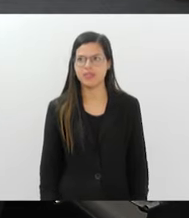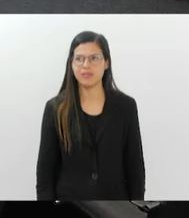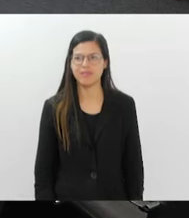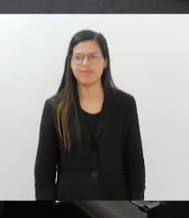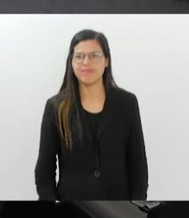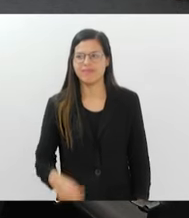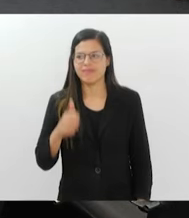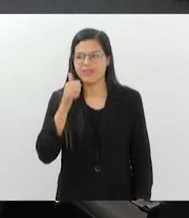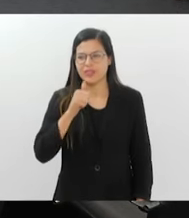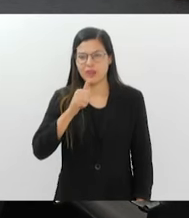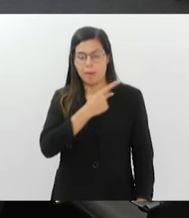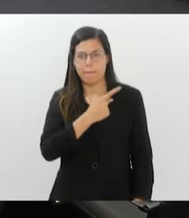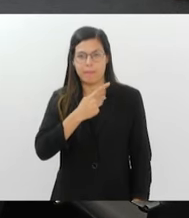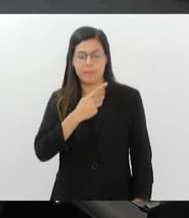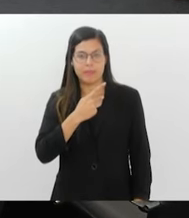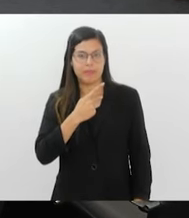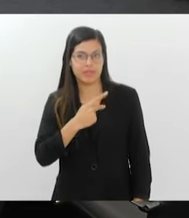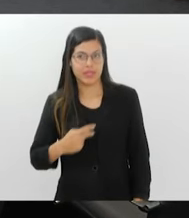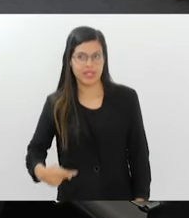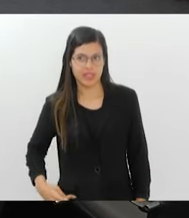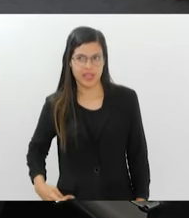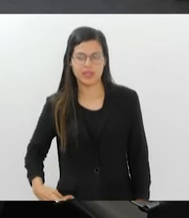Senhora Presidente,